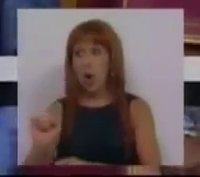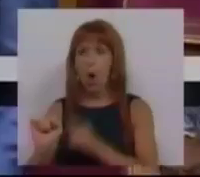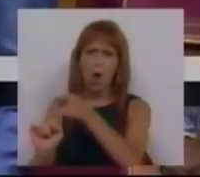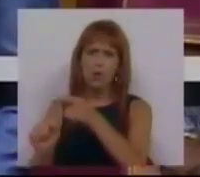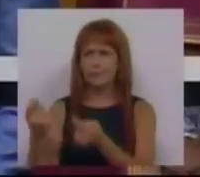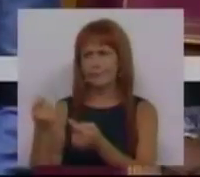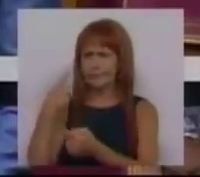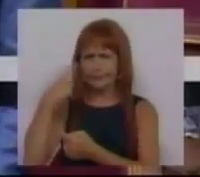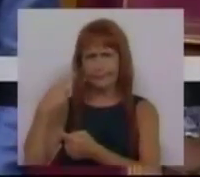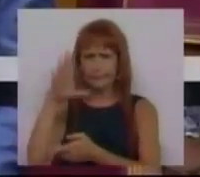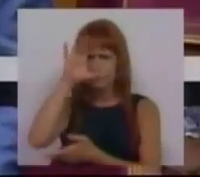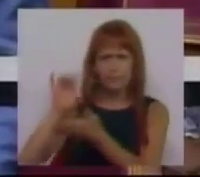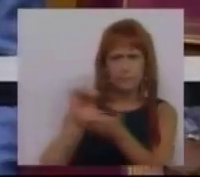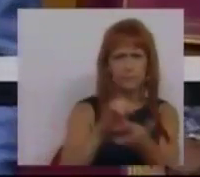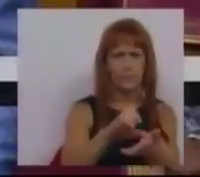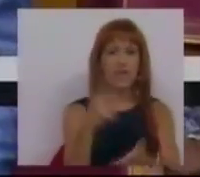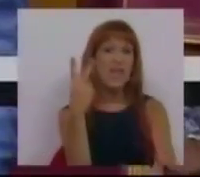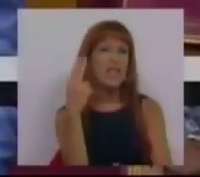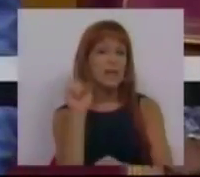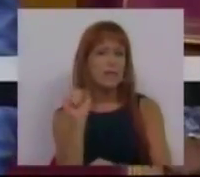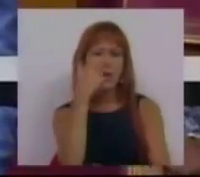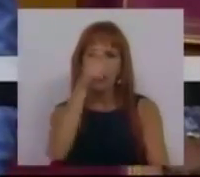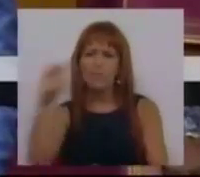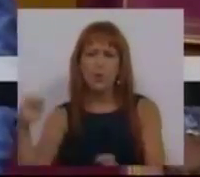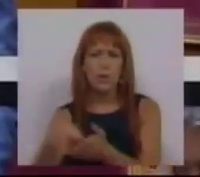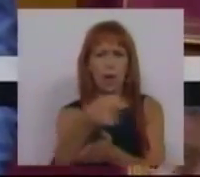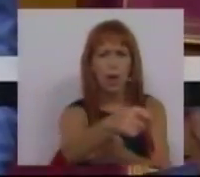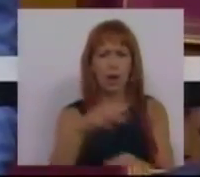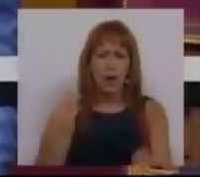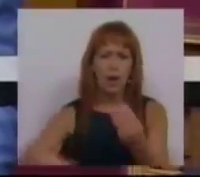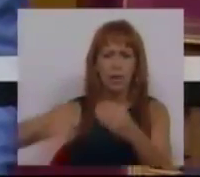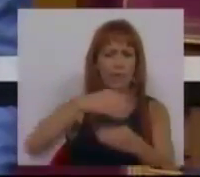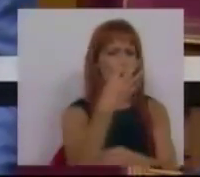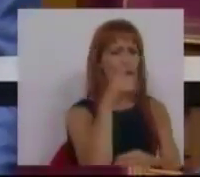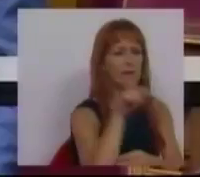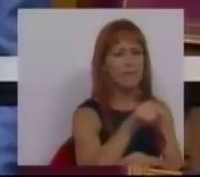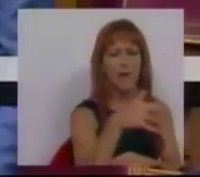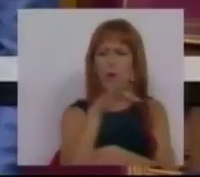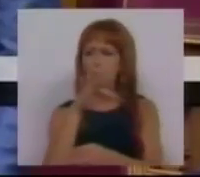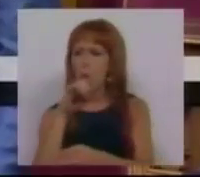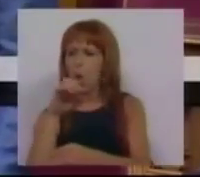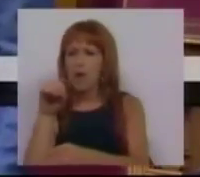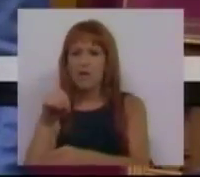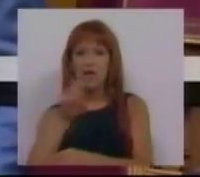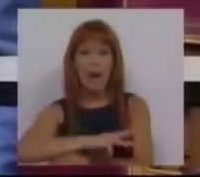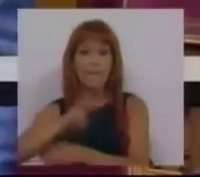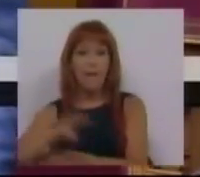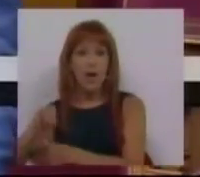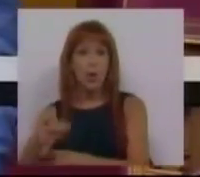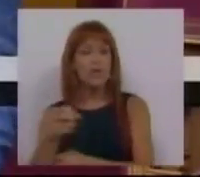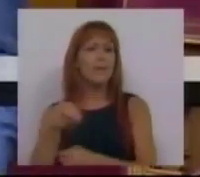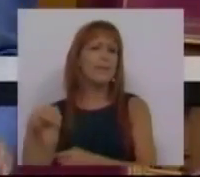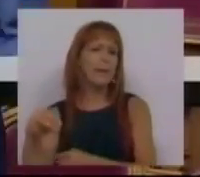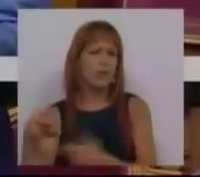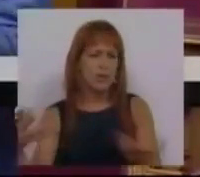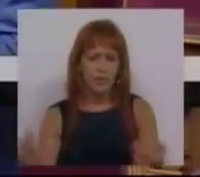quais dinheiro público. Cêntimos dos contribuintes somados em 4.400 milhões de